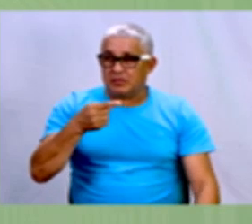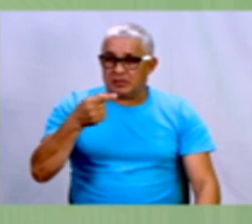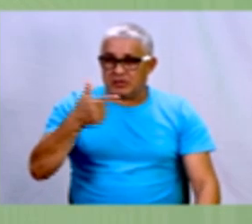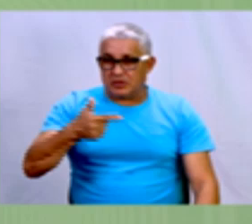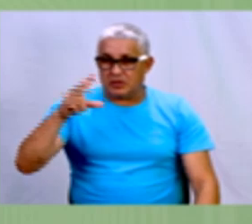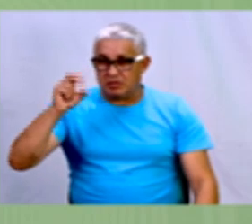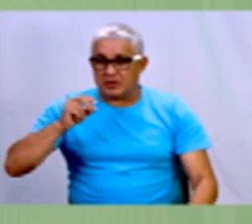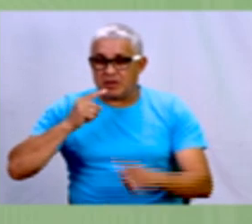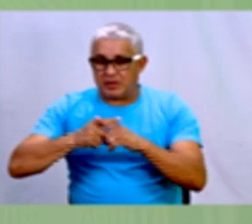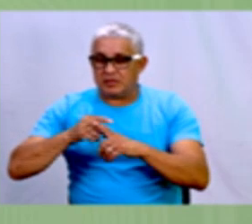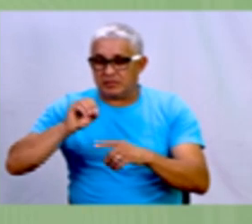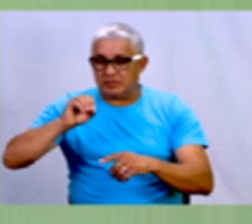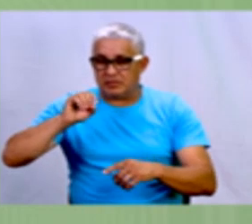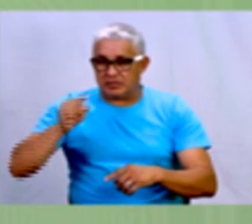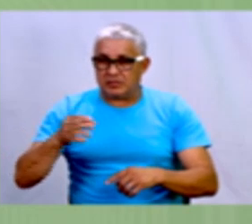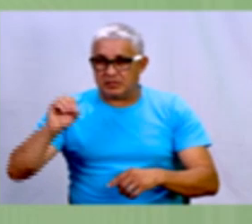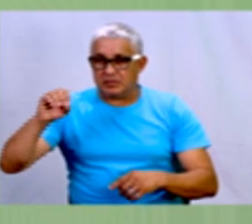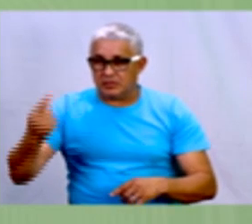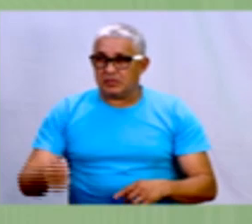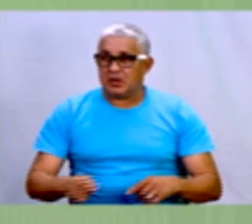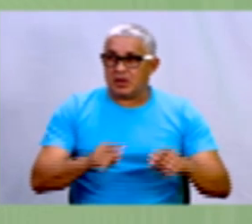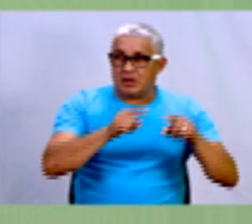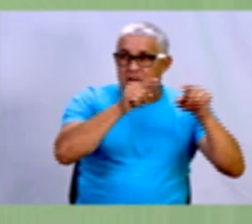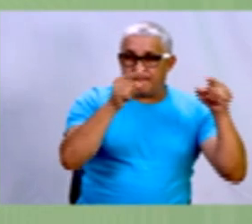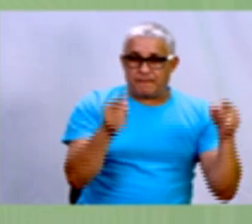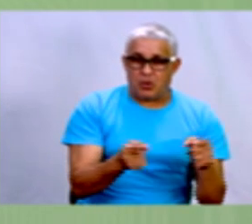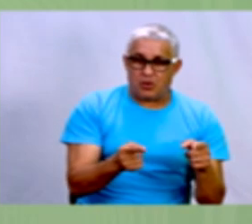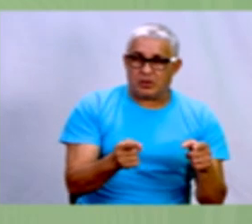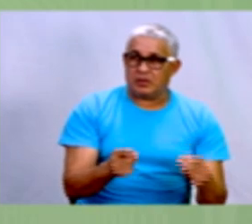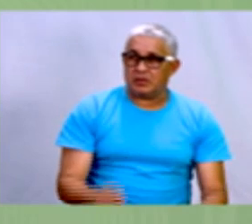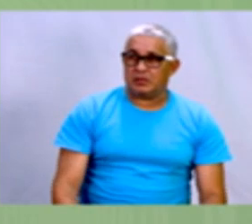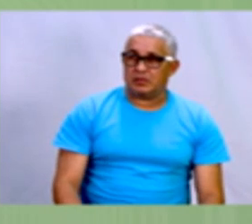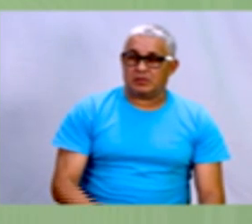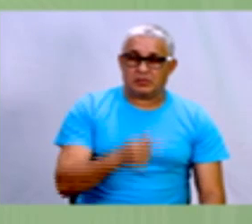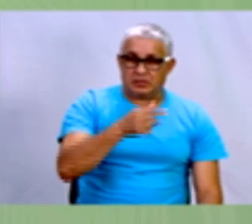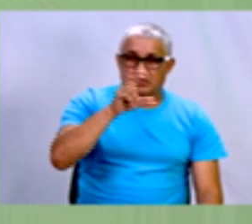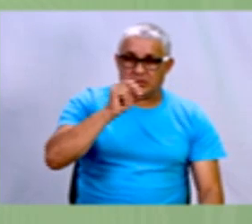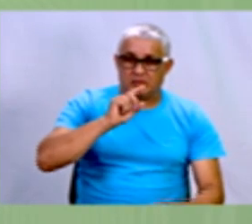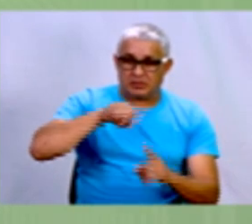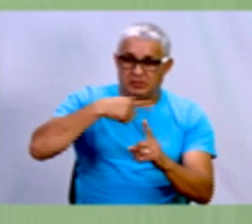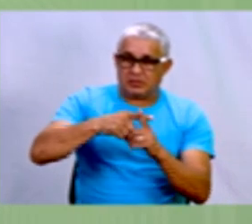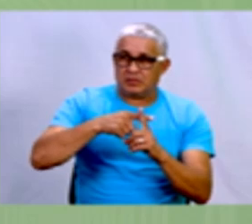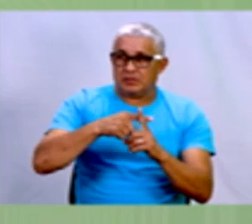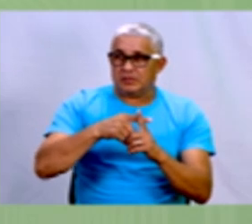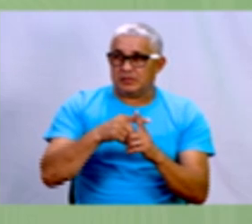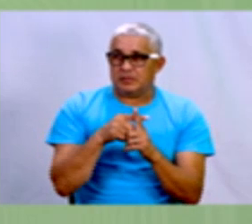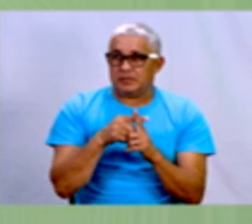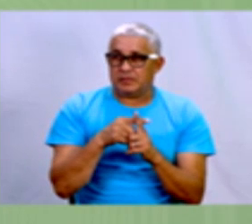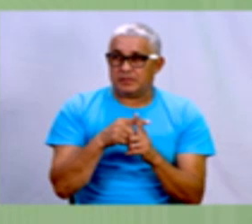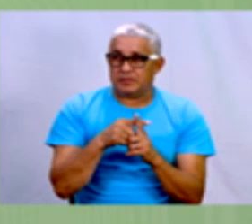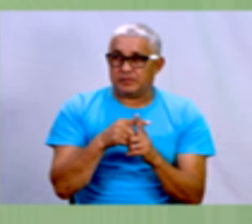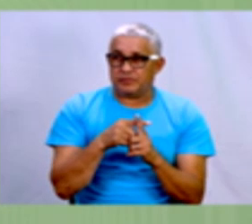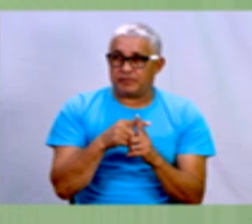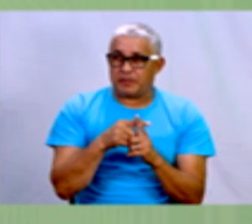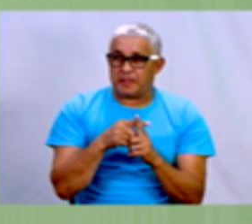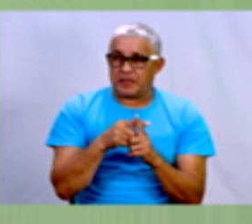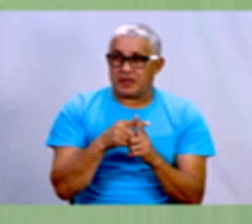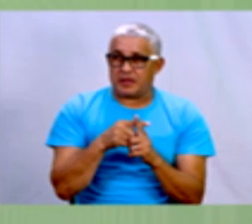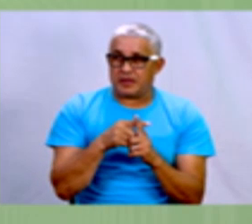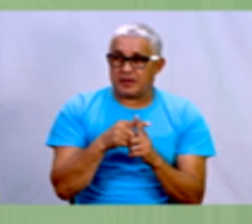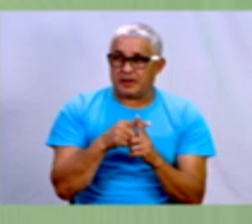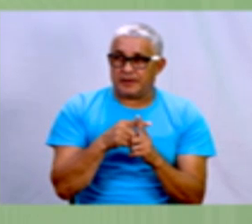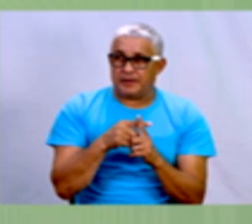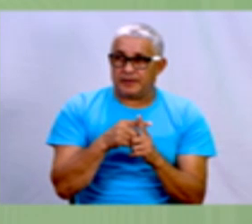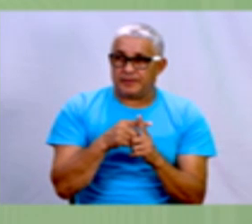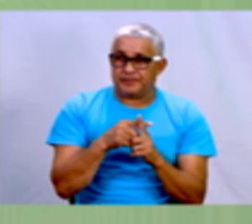0,01. Agora, a gente vai resolver o que está dentro do parênteses. 750 mais, quando a gente faz 90